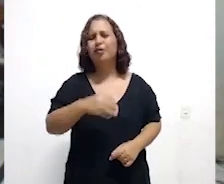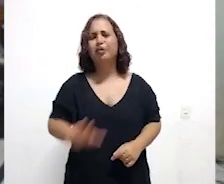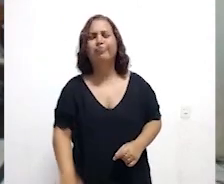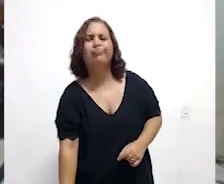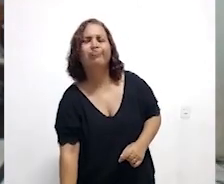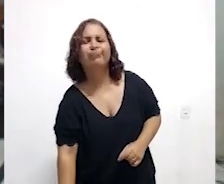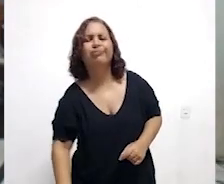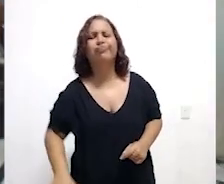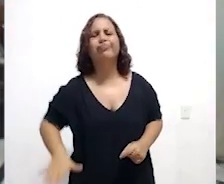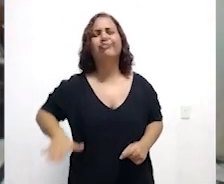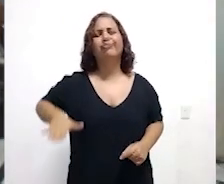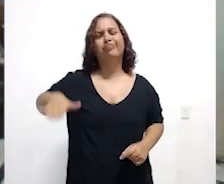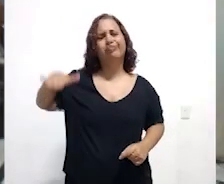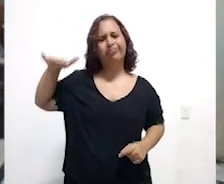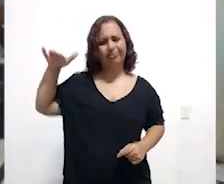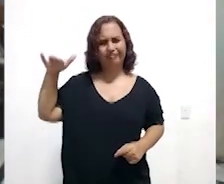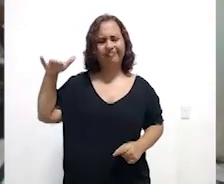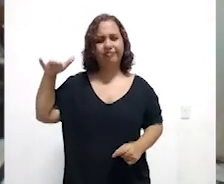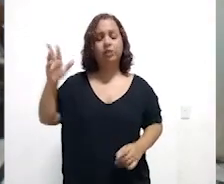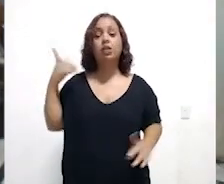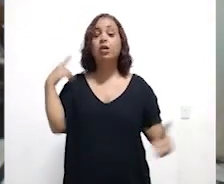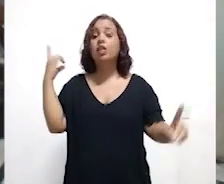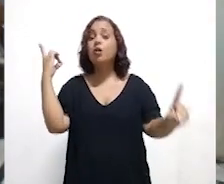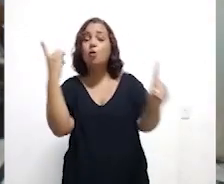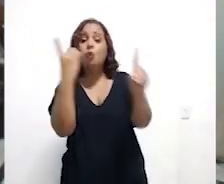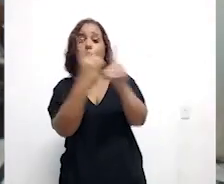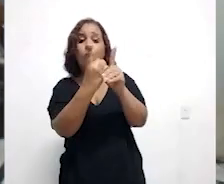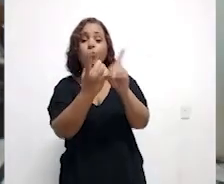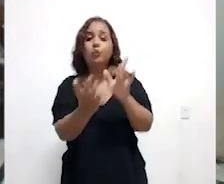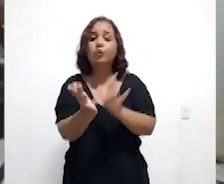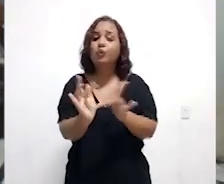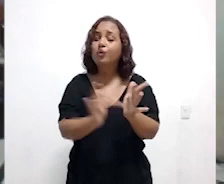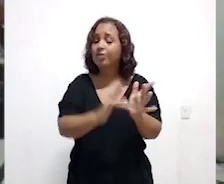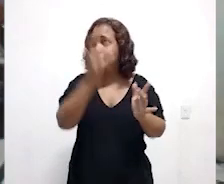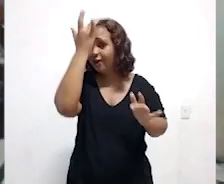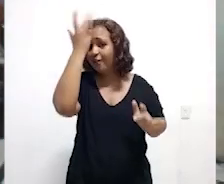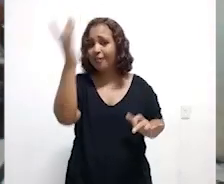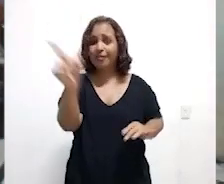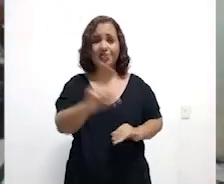é? E esse encontro com Jesus não foi fácil.